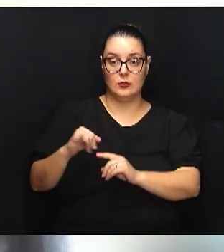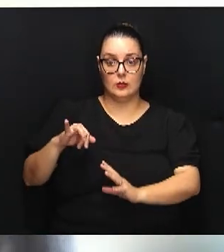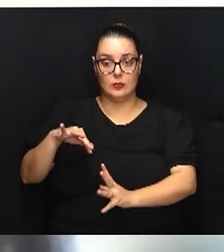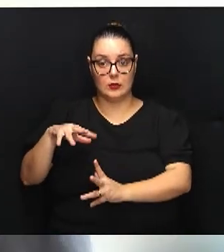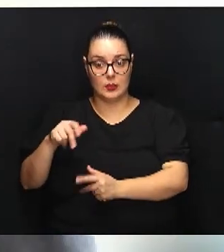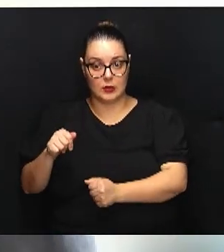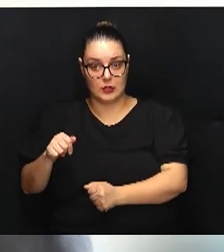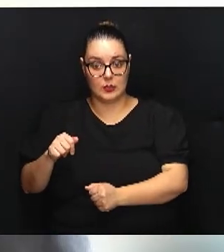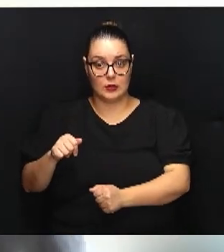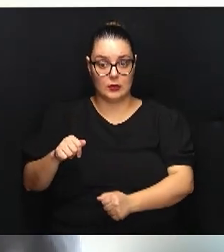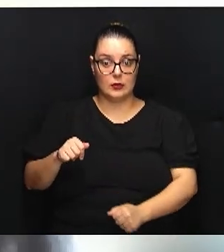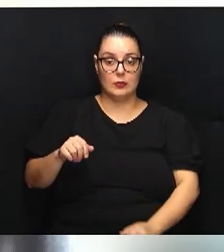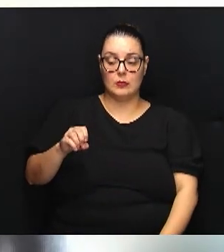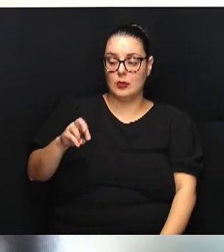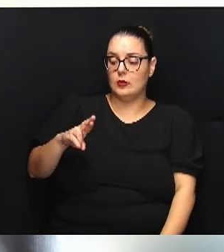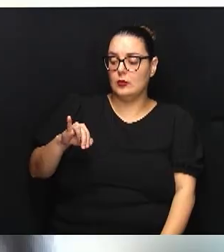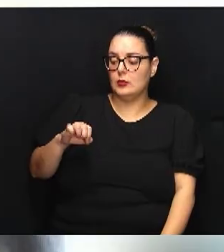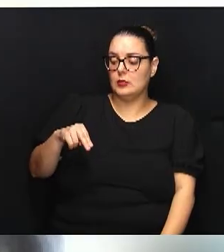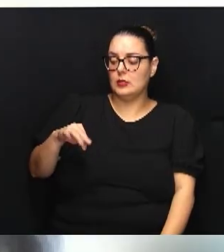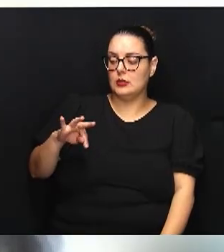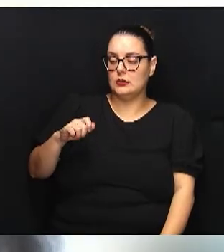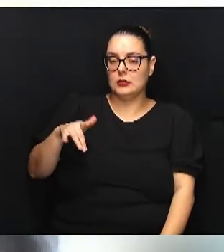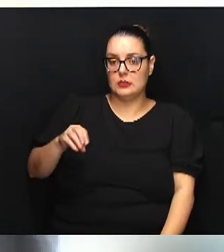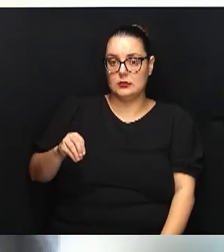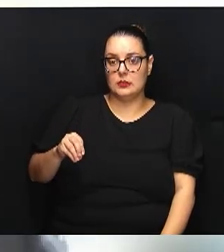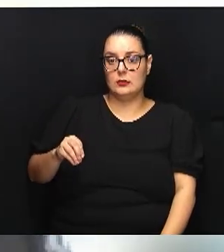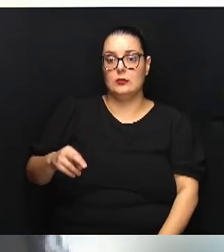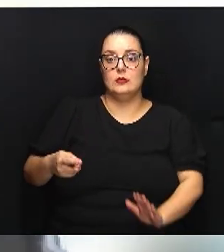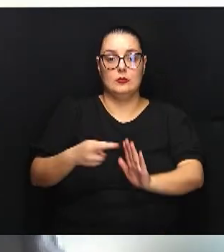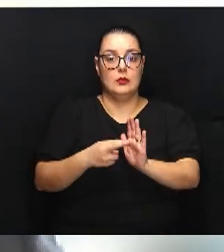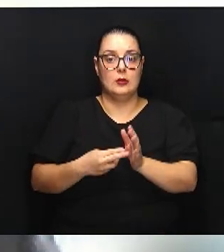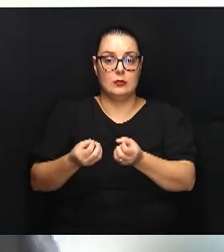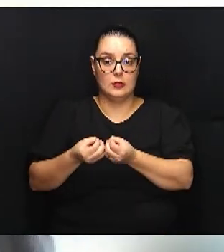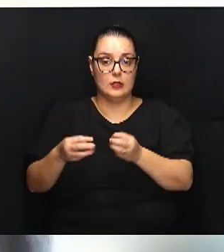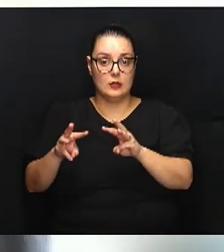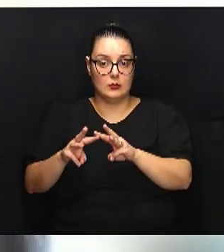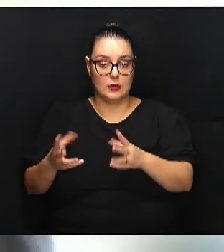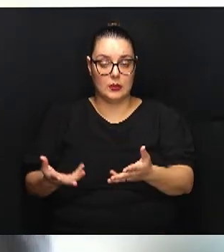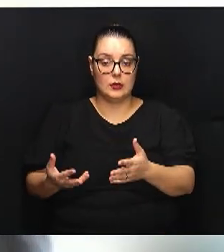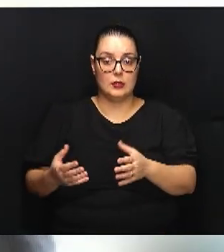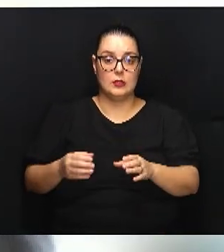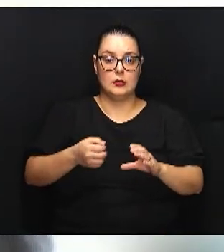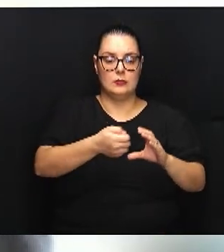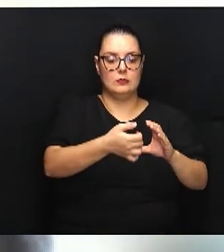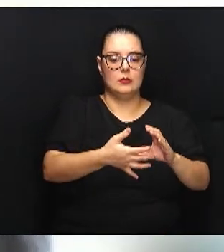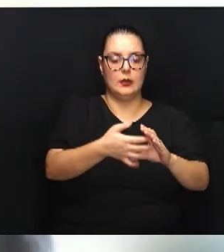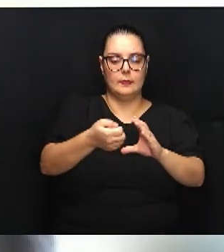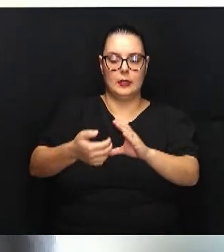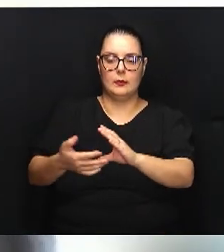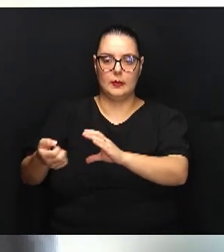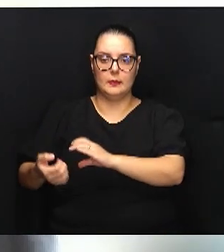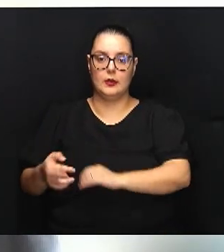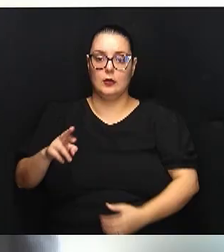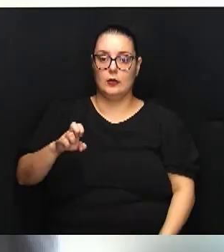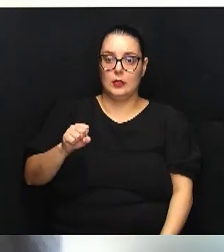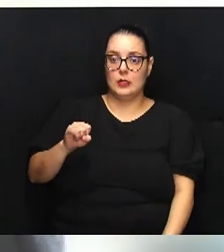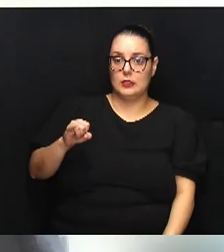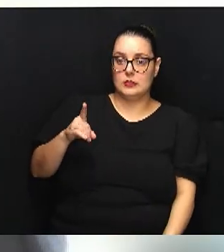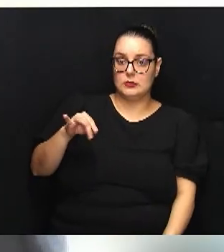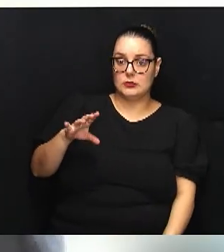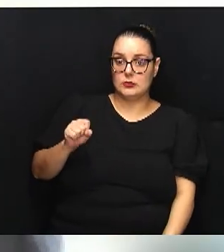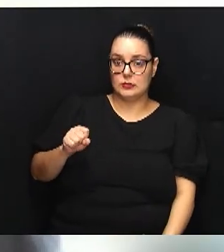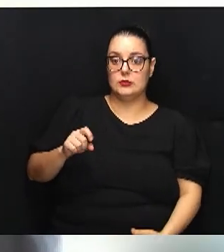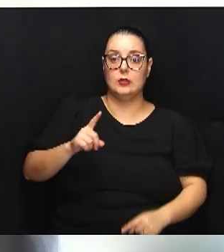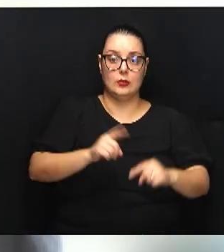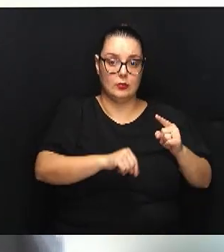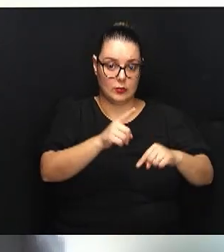Existe, do ponto de vista internacional, uma orientação, uma regra da ONU que classifica em diversas classes